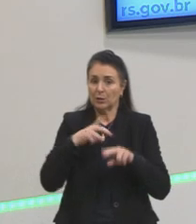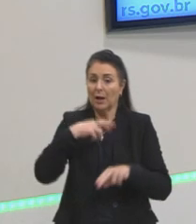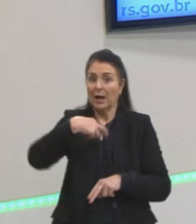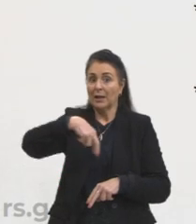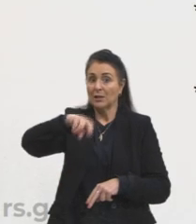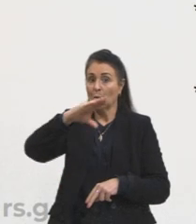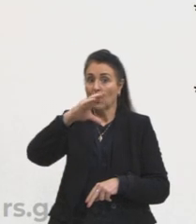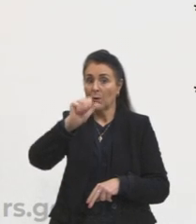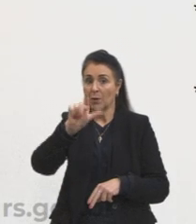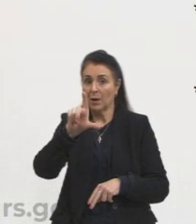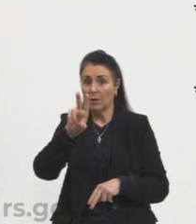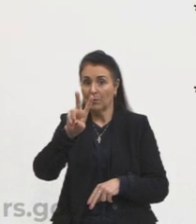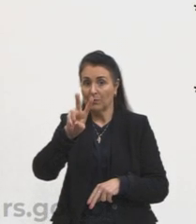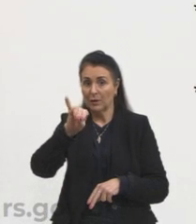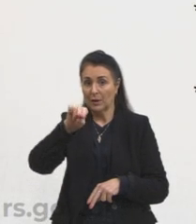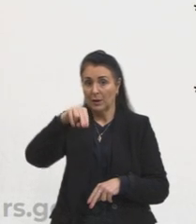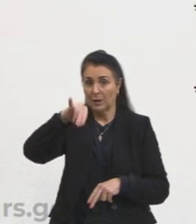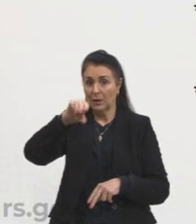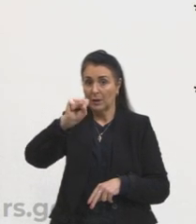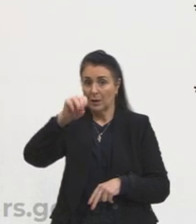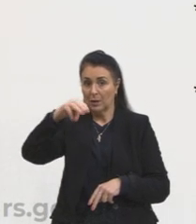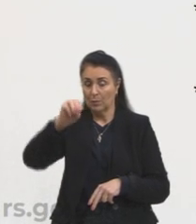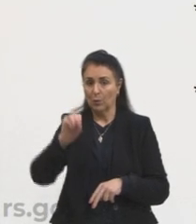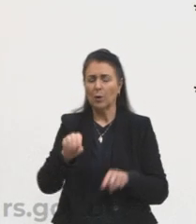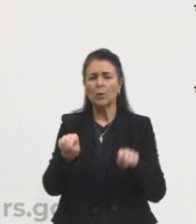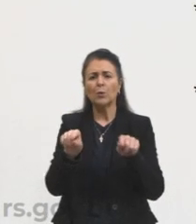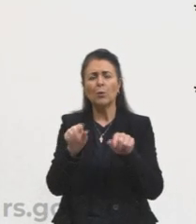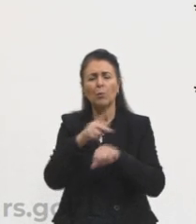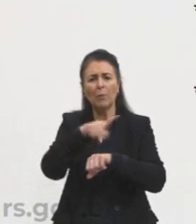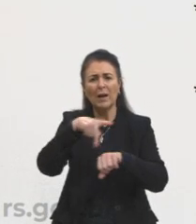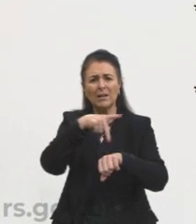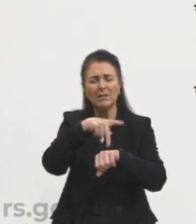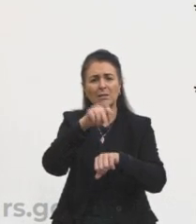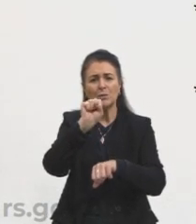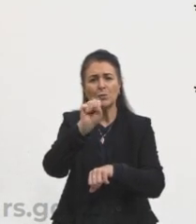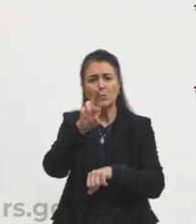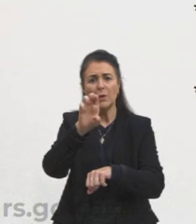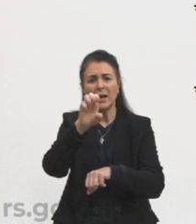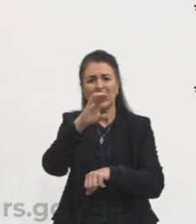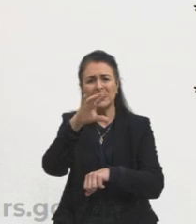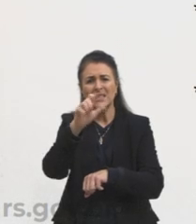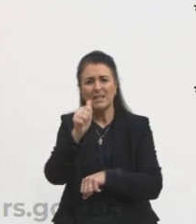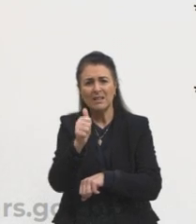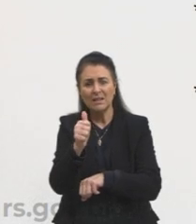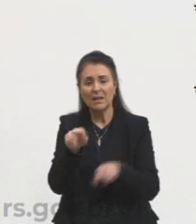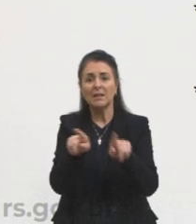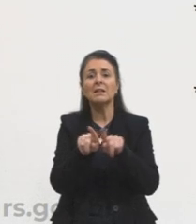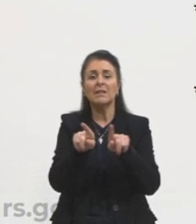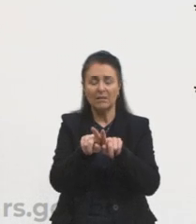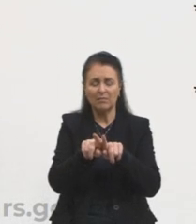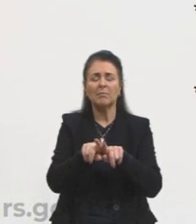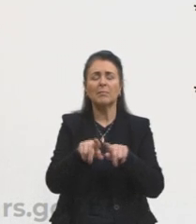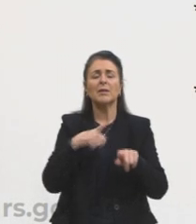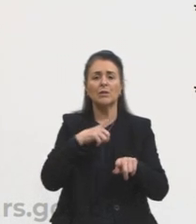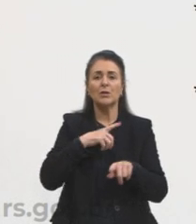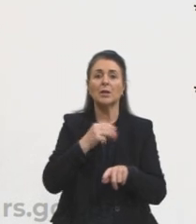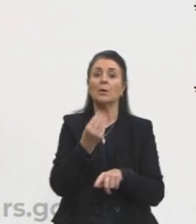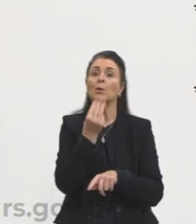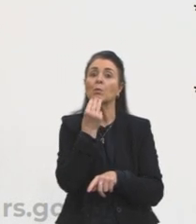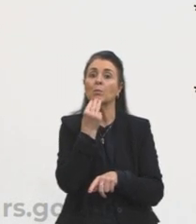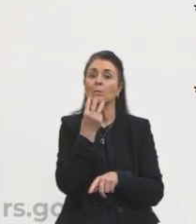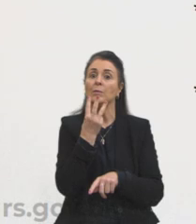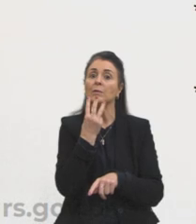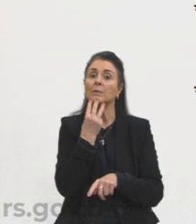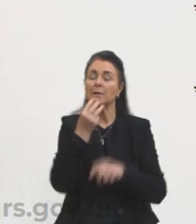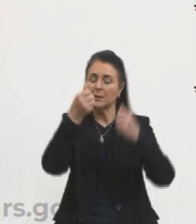Suécia que se implanta o calvinismo é muito forte essa teoria da predestinação e segundo nosso amigo Marcos verb está